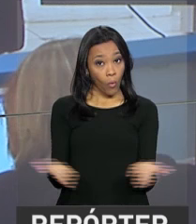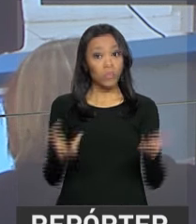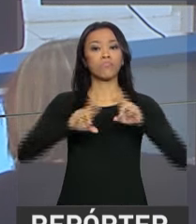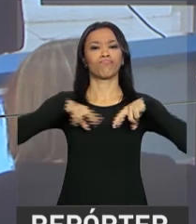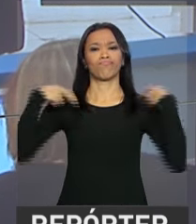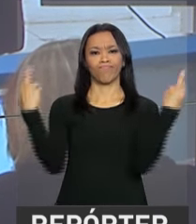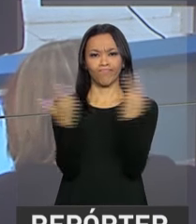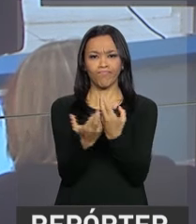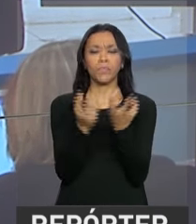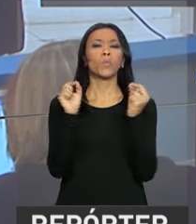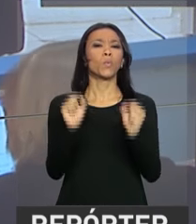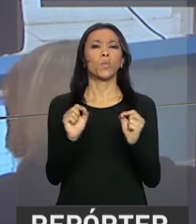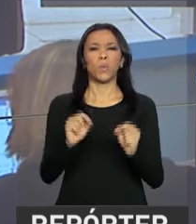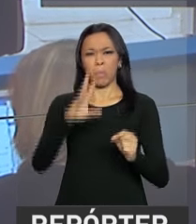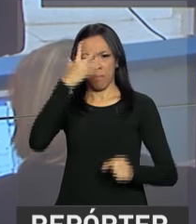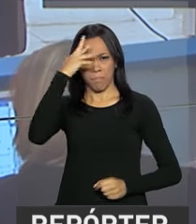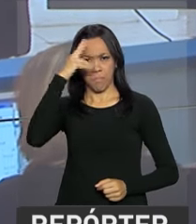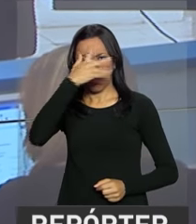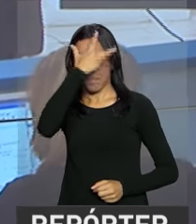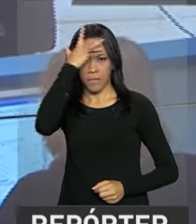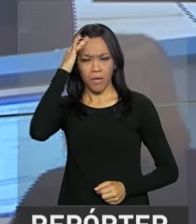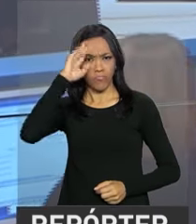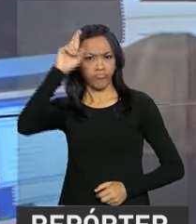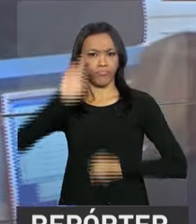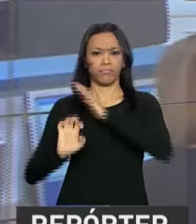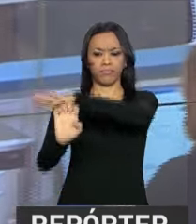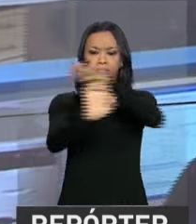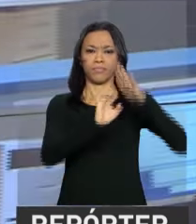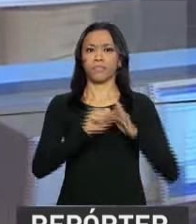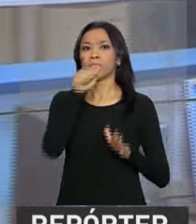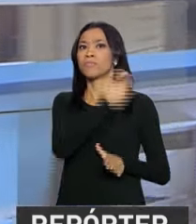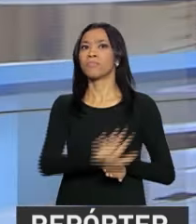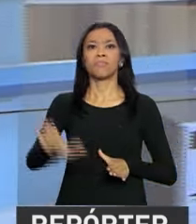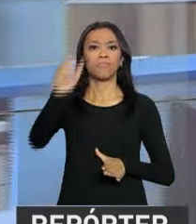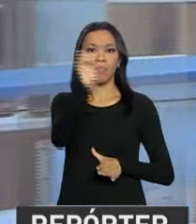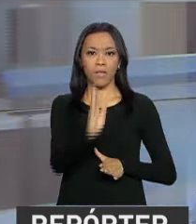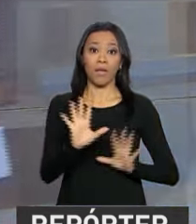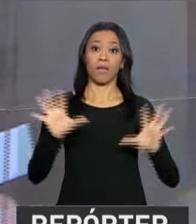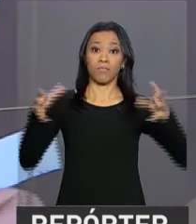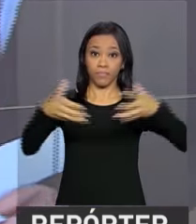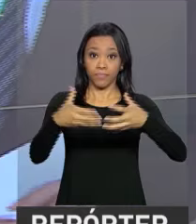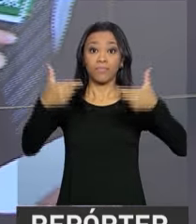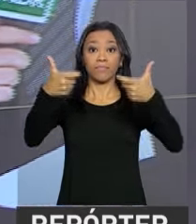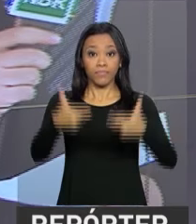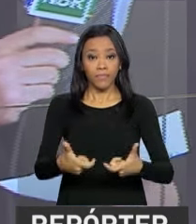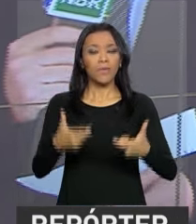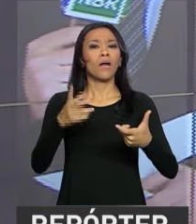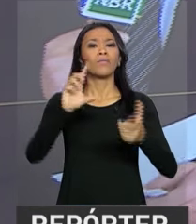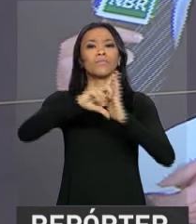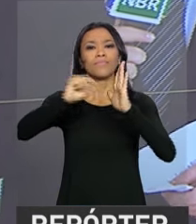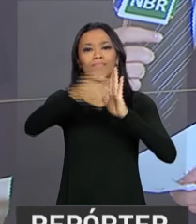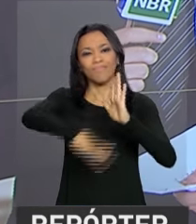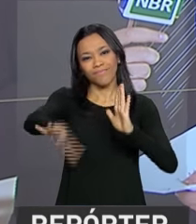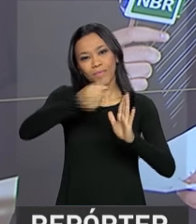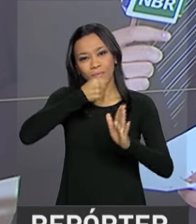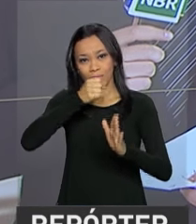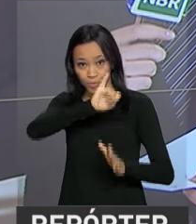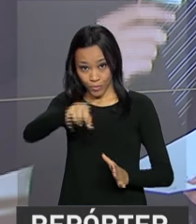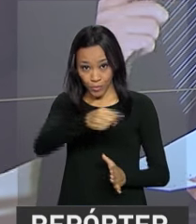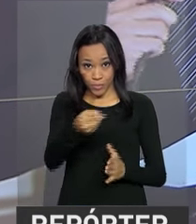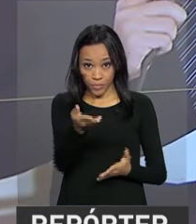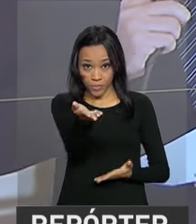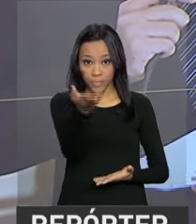Brasília com empresários de todo o país vamos ao palácio do planaltico João Pedro Neto para saber mais detalhes sobre essa reunião Oi João